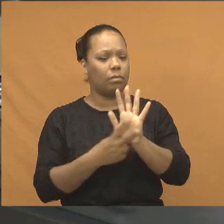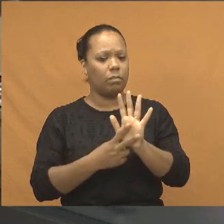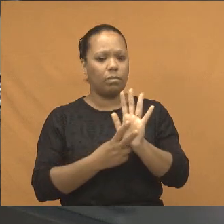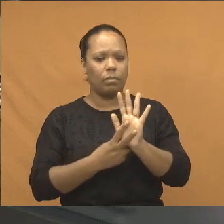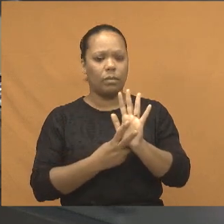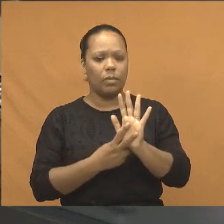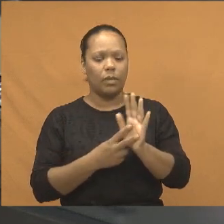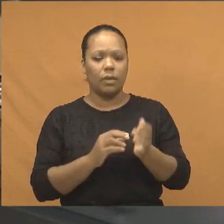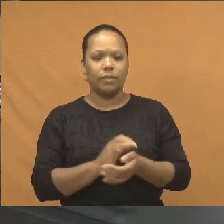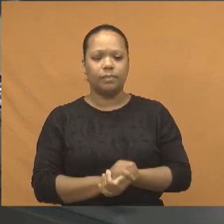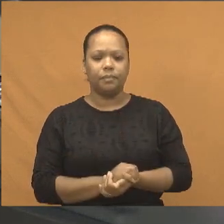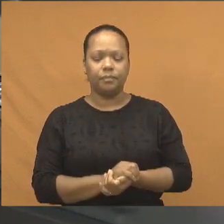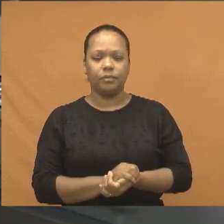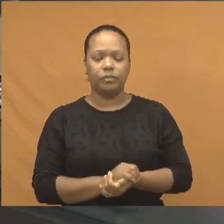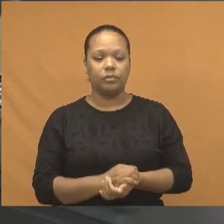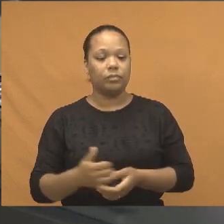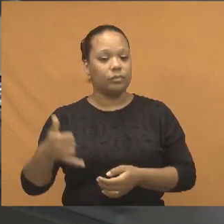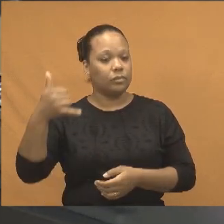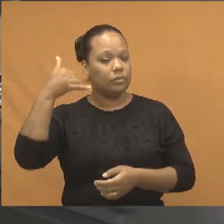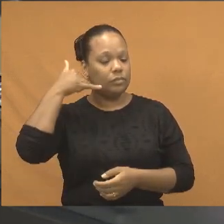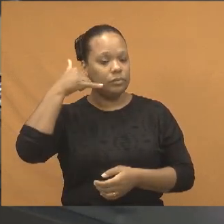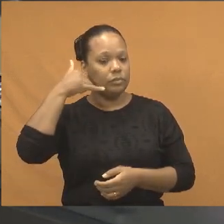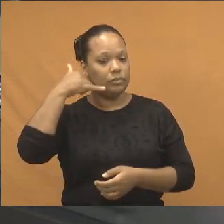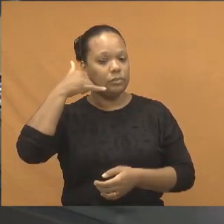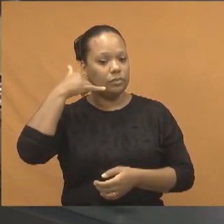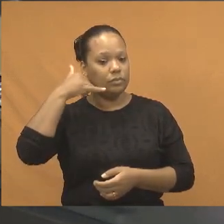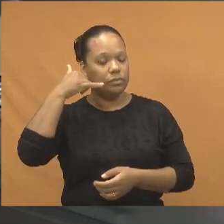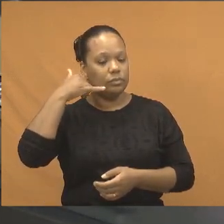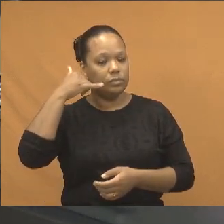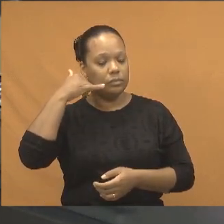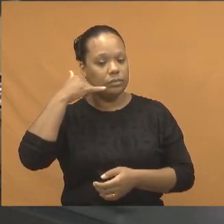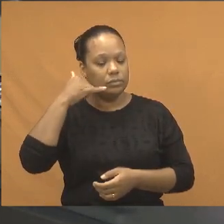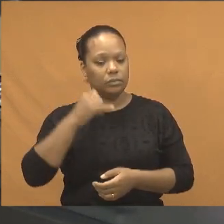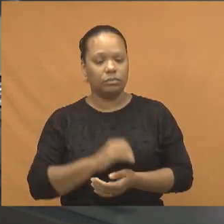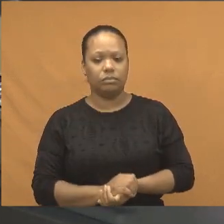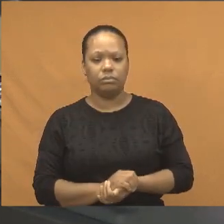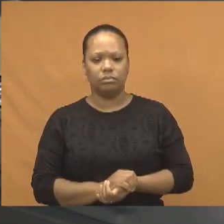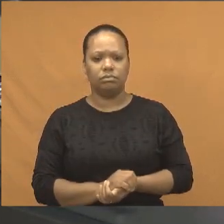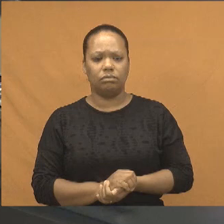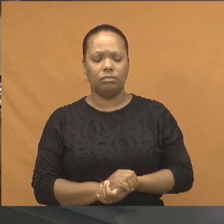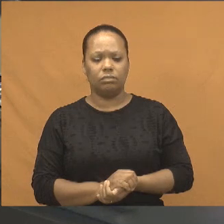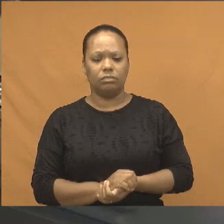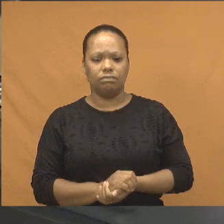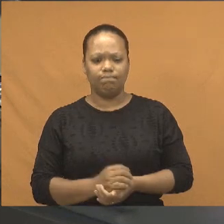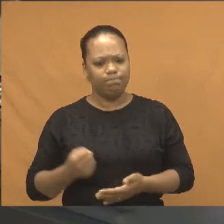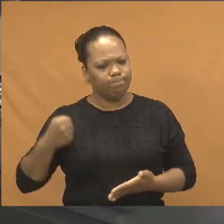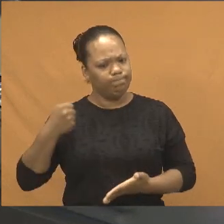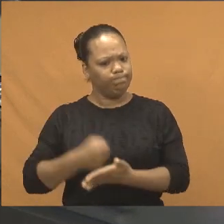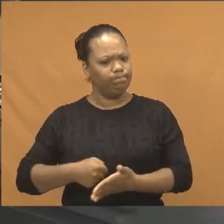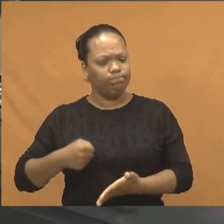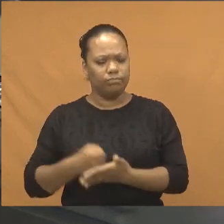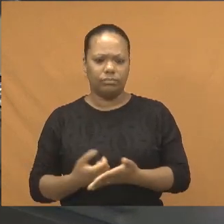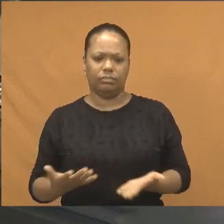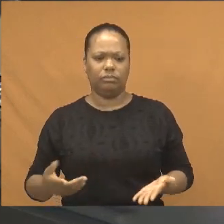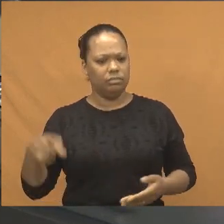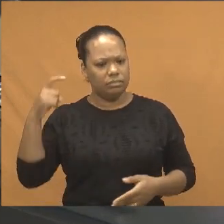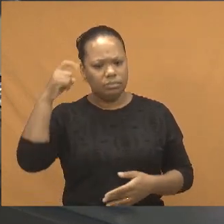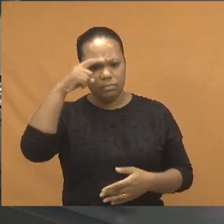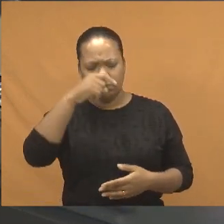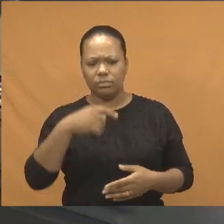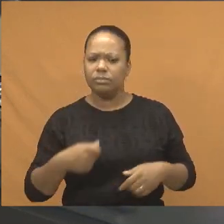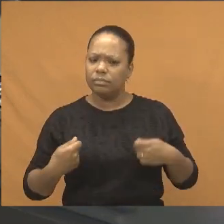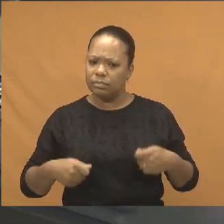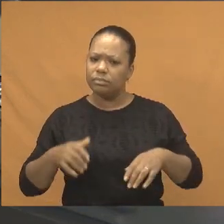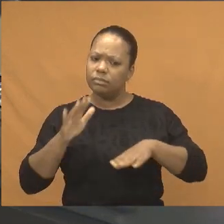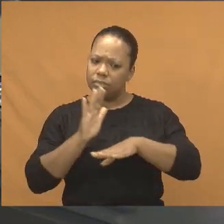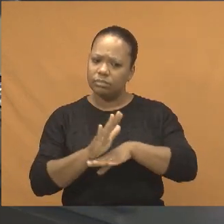Aí nós, como vereador, tem que ligar na superintendência da Santa Casa, ficar forçando a barra. Poxa, gente, coisa louca é essa? Tem que